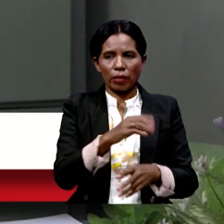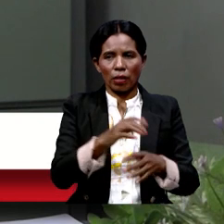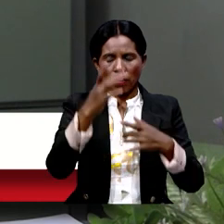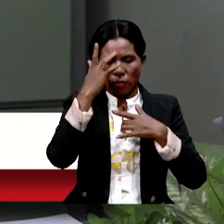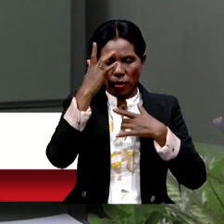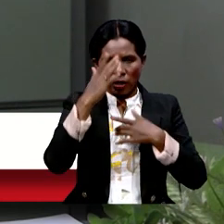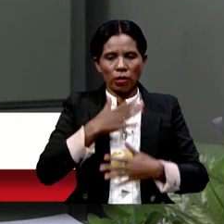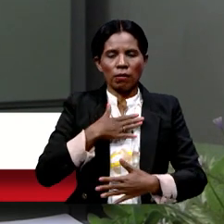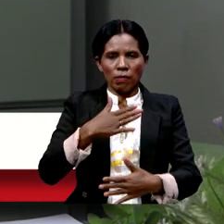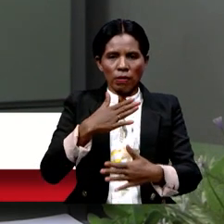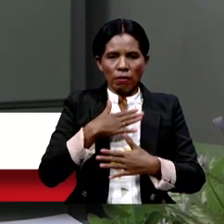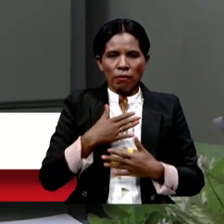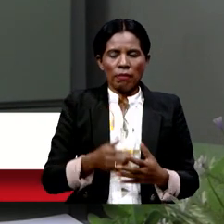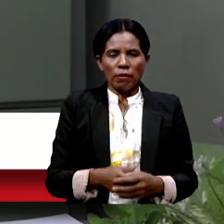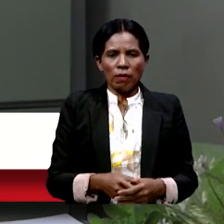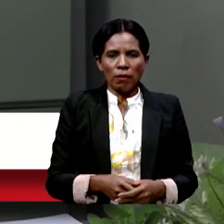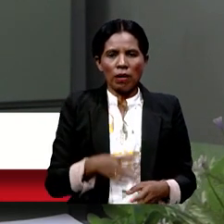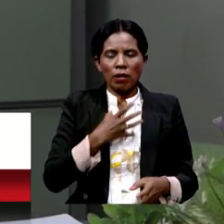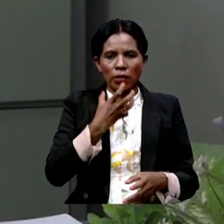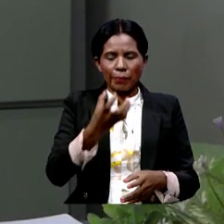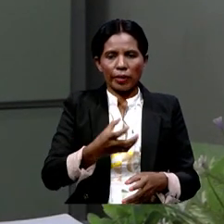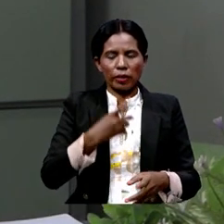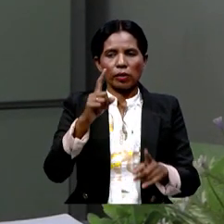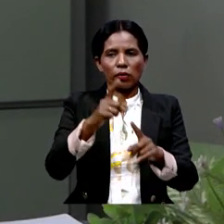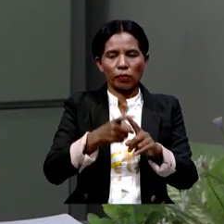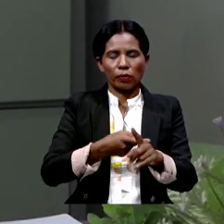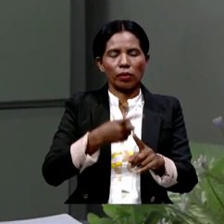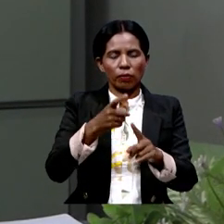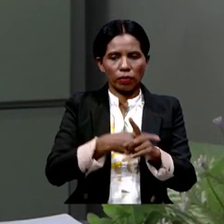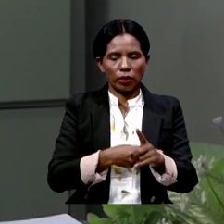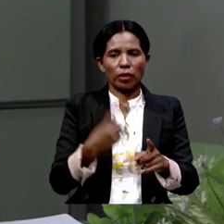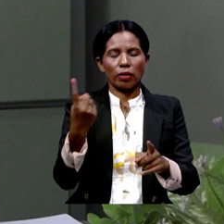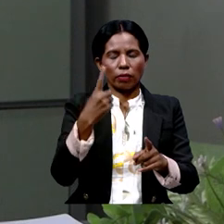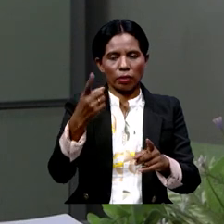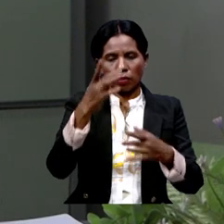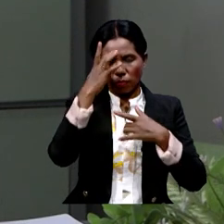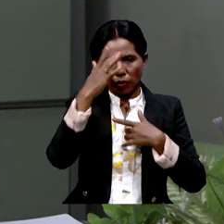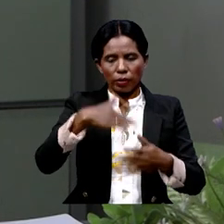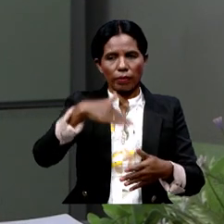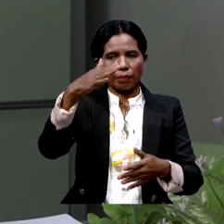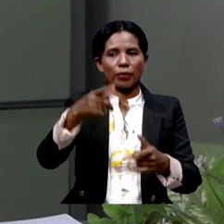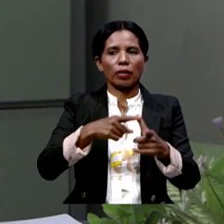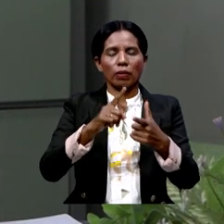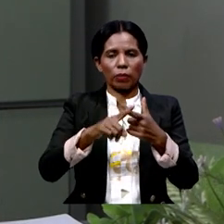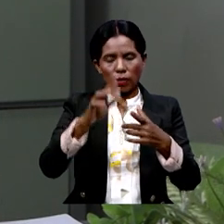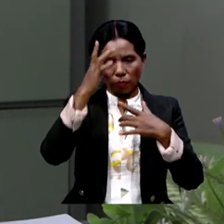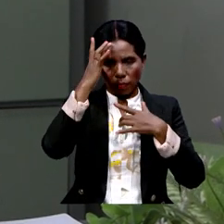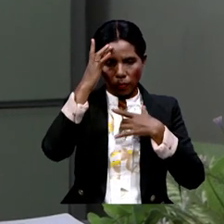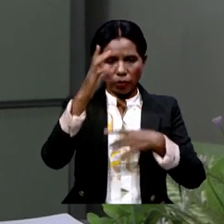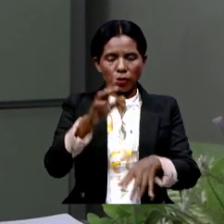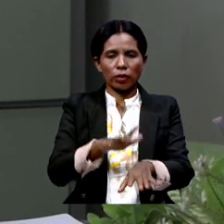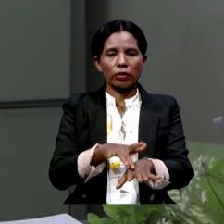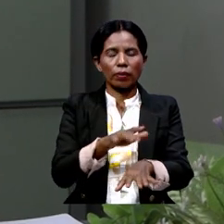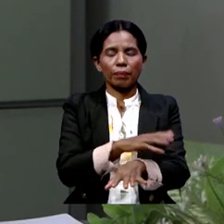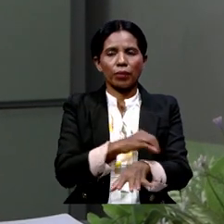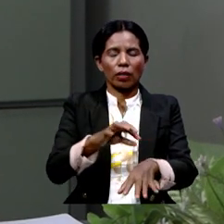respiratori. Nega baik dan emak kada kada pulan ni emak sempre as. Nega ada pois tu emak moras kulit.